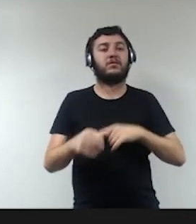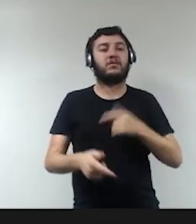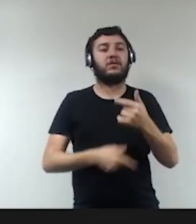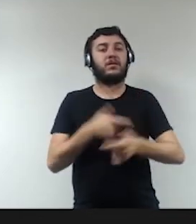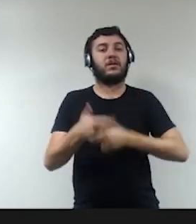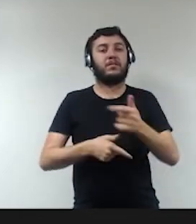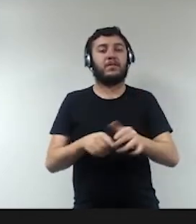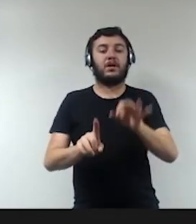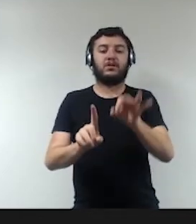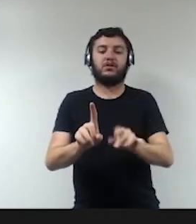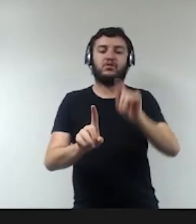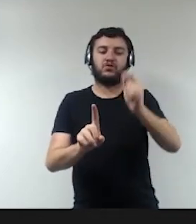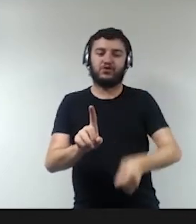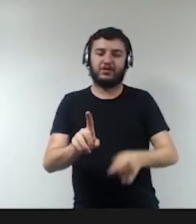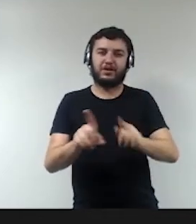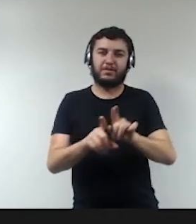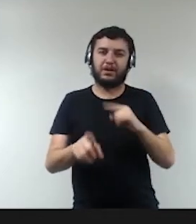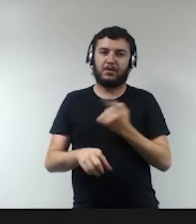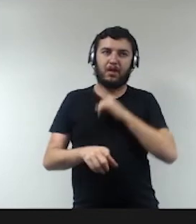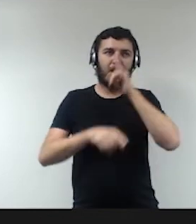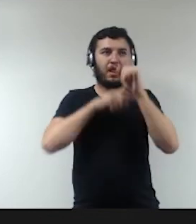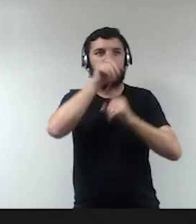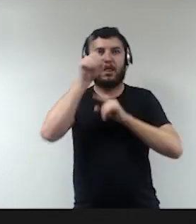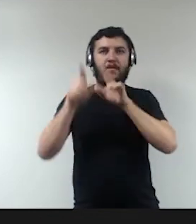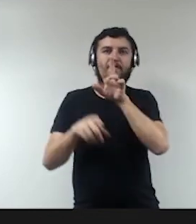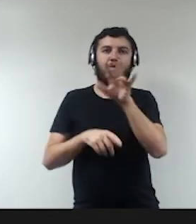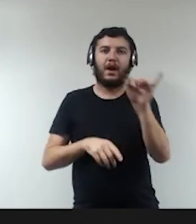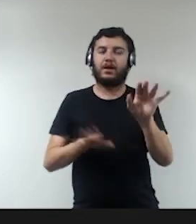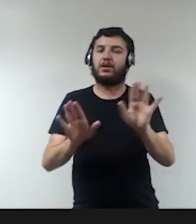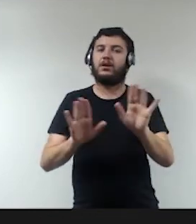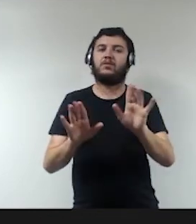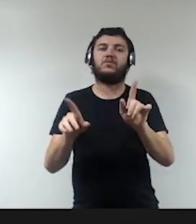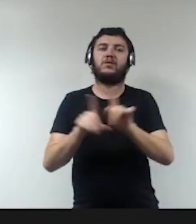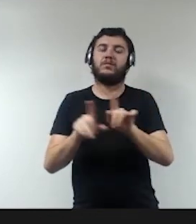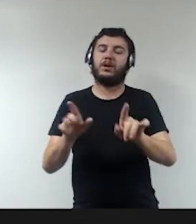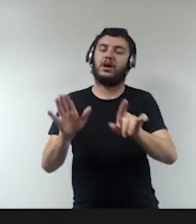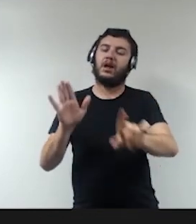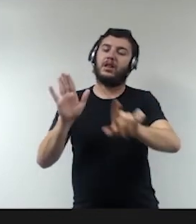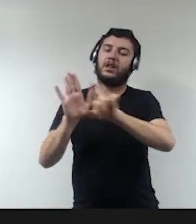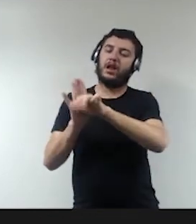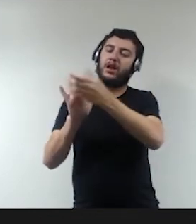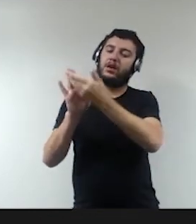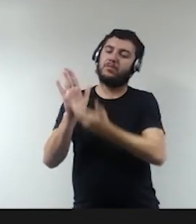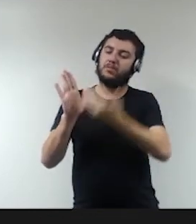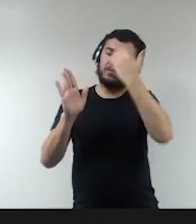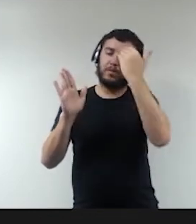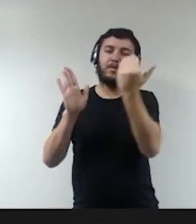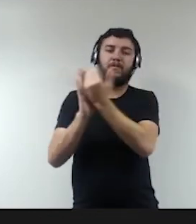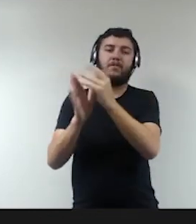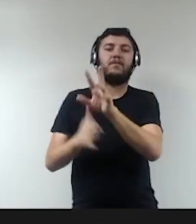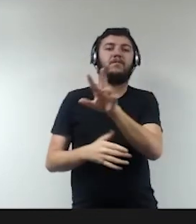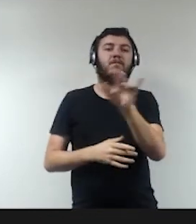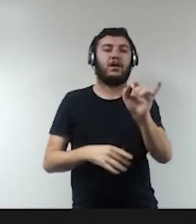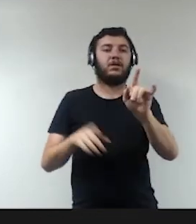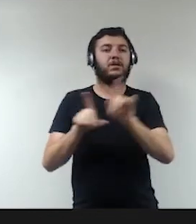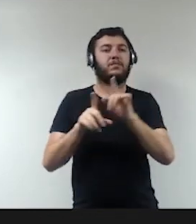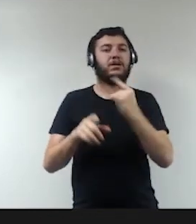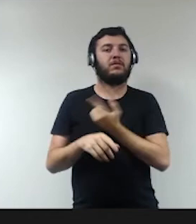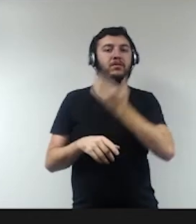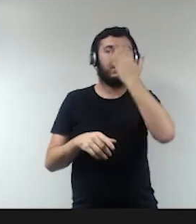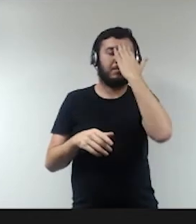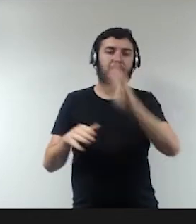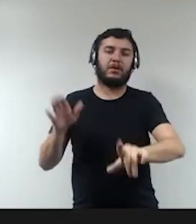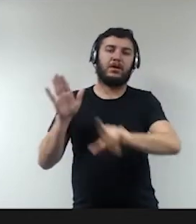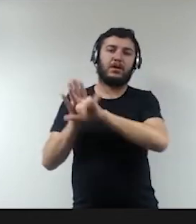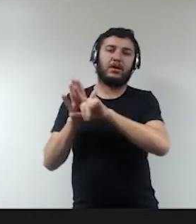criar invencionices, a gente vai trabalhar com o sistema legal existente, né? Então, o sistema legal que